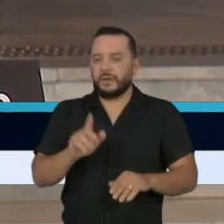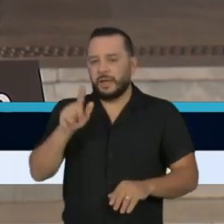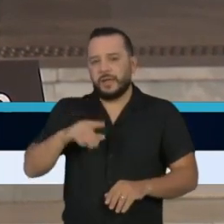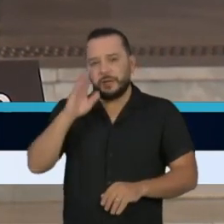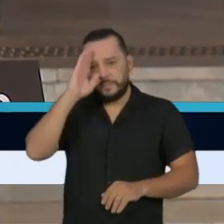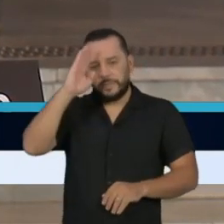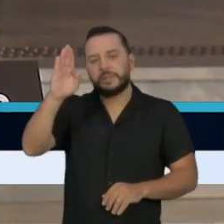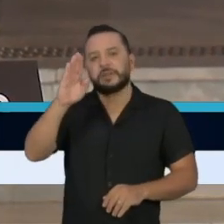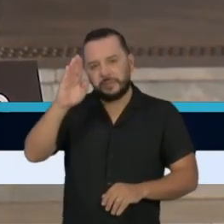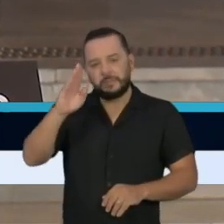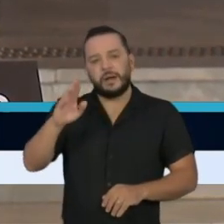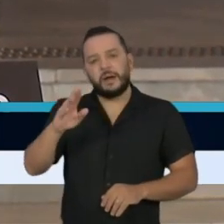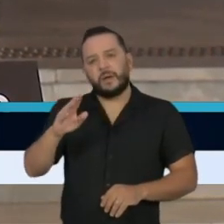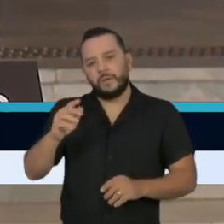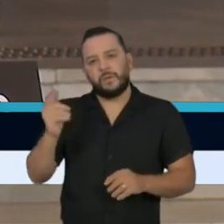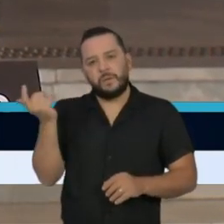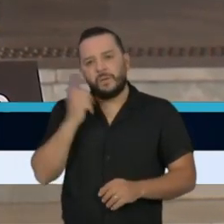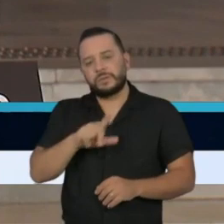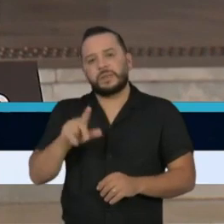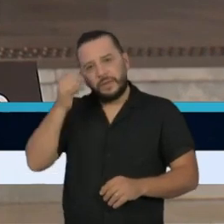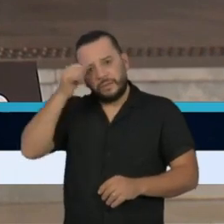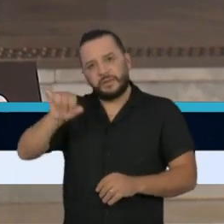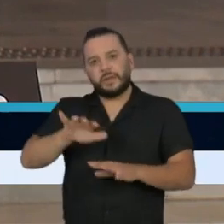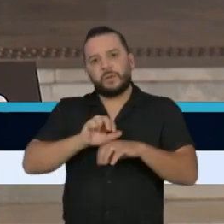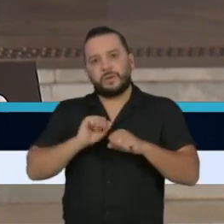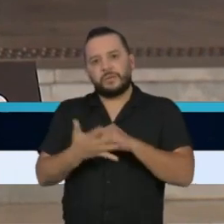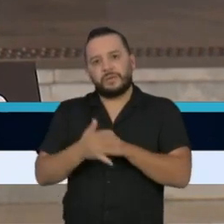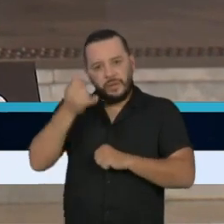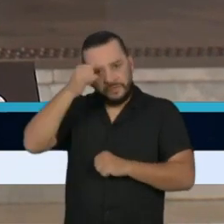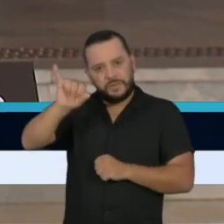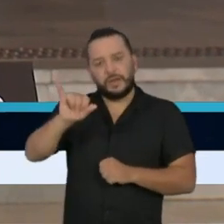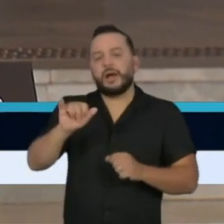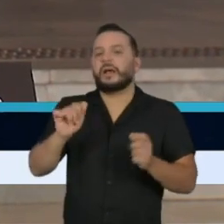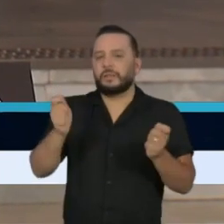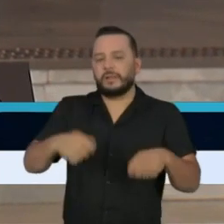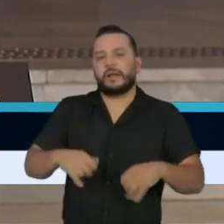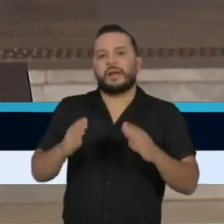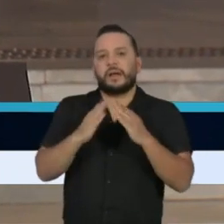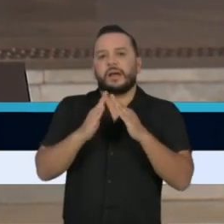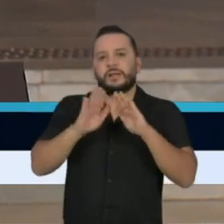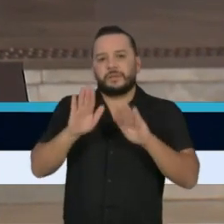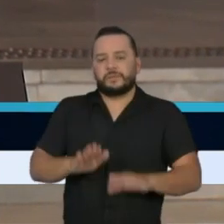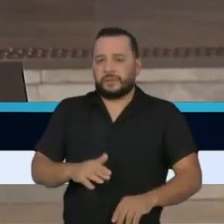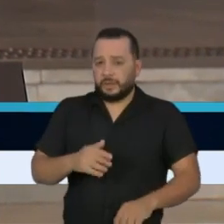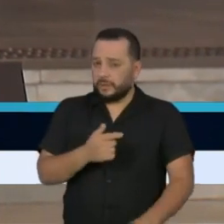temos disponível em relação ao coronavírus. Nós não temos